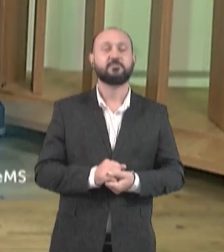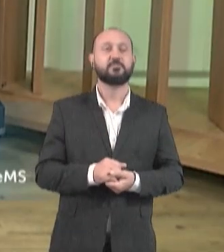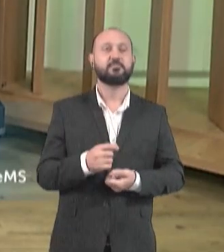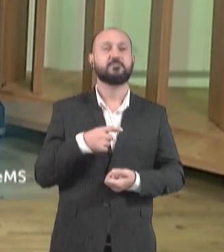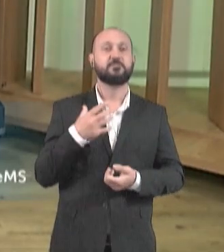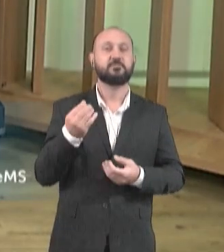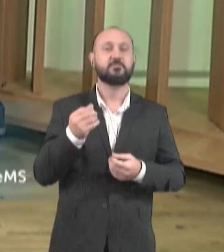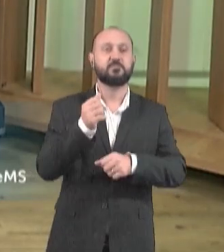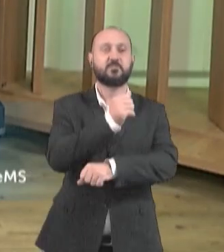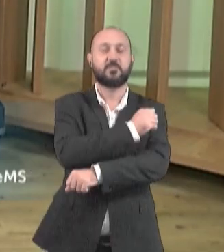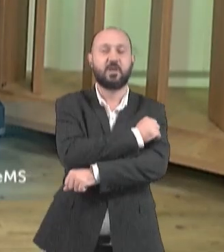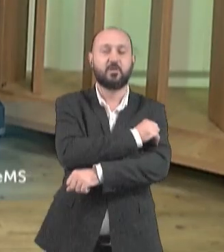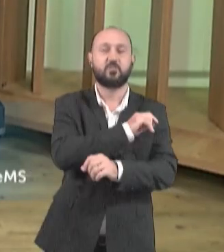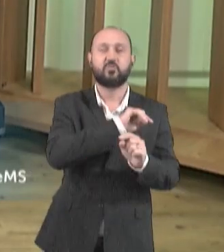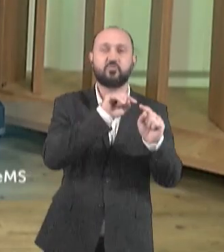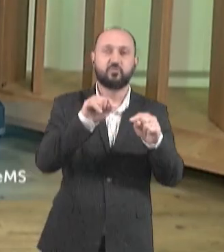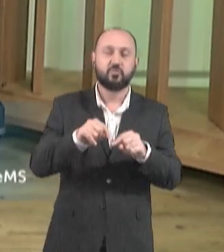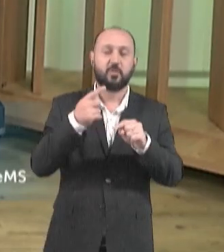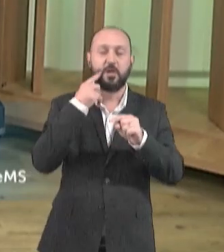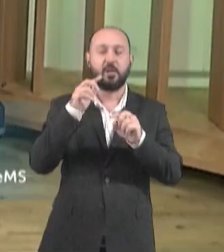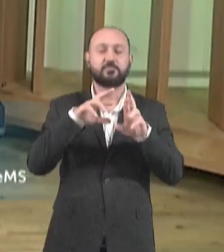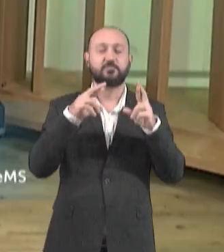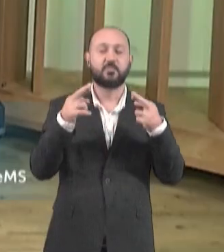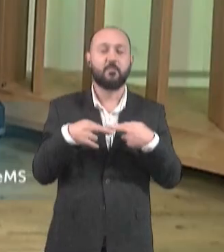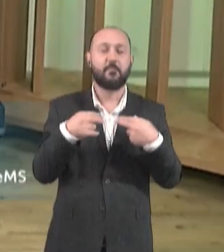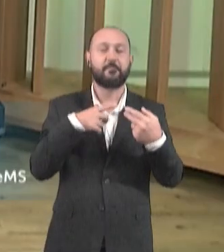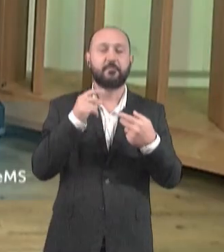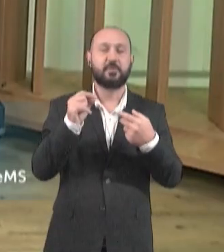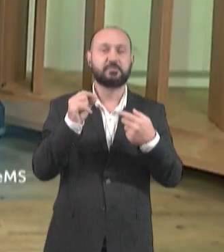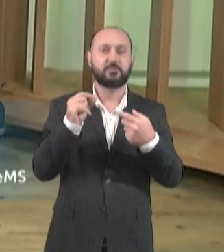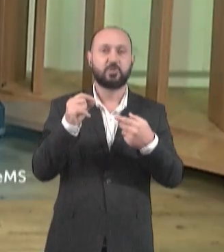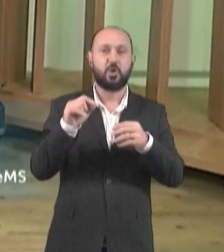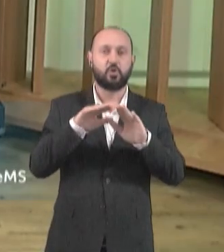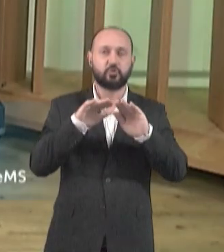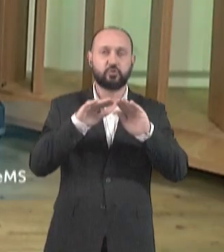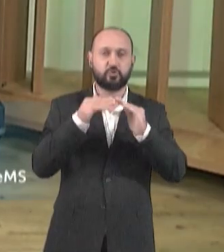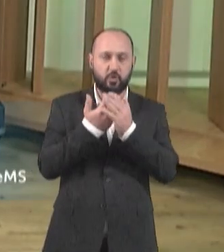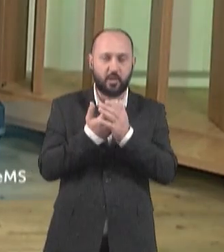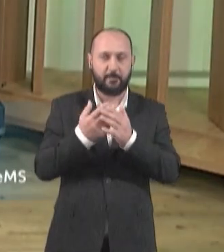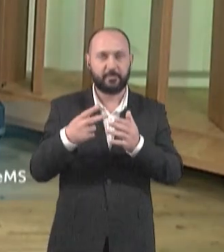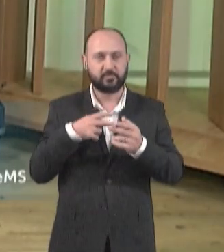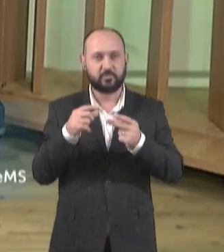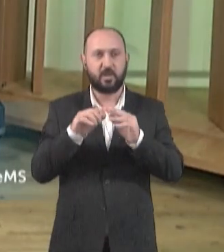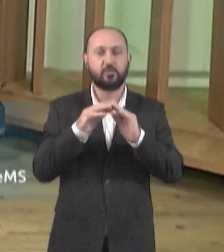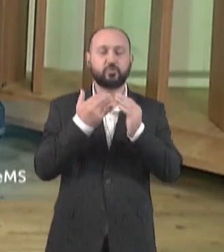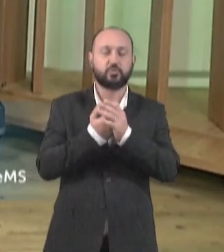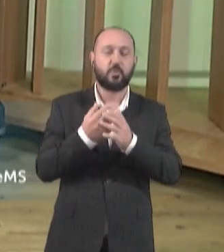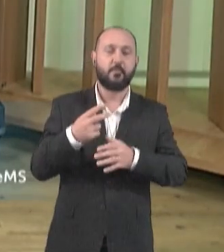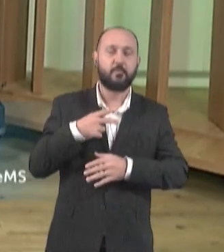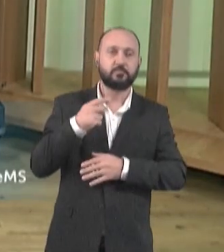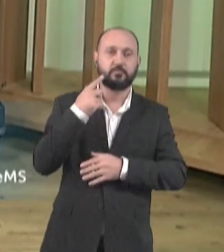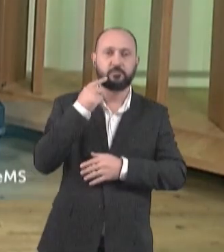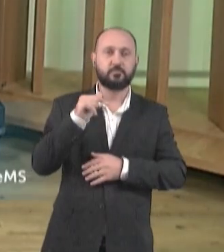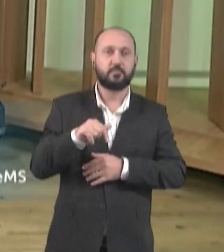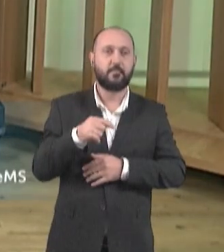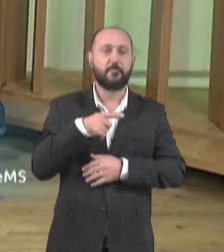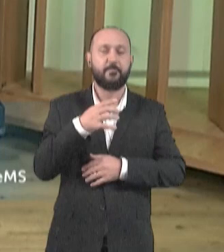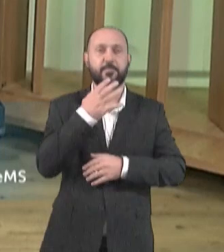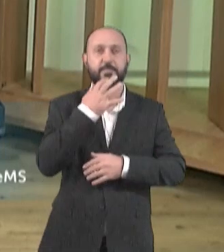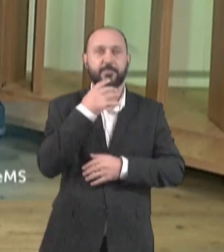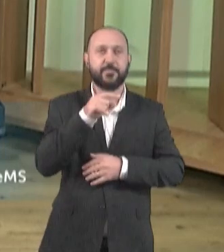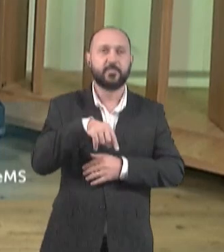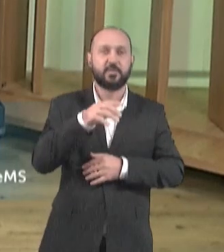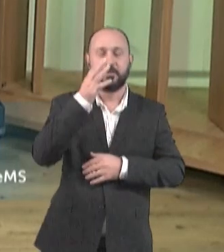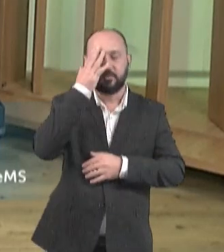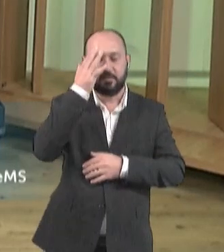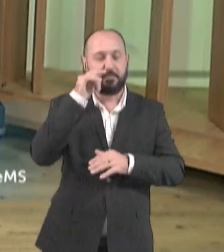recebido bastante alunos, né, tanto da rede pública quanto da rede privada, na Casa de Leis, para conhecer o